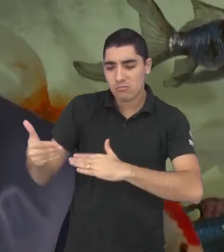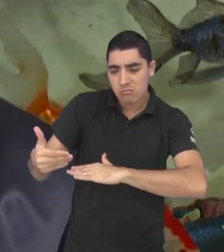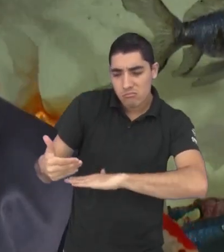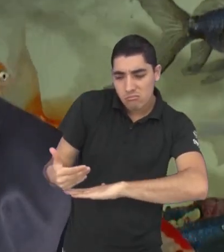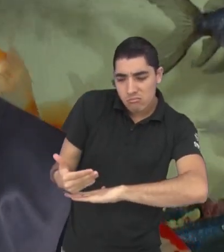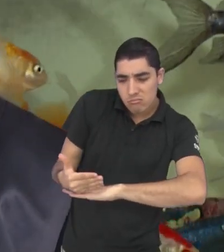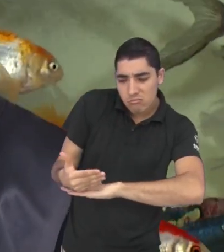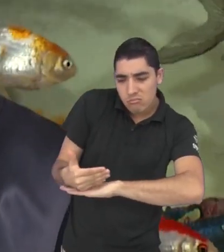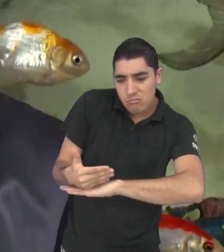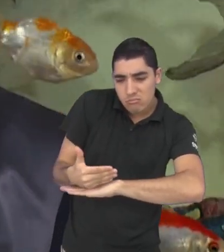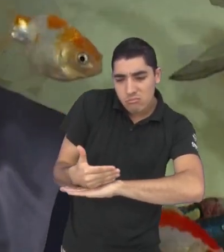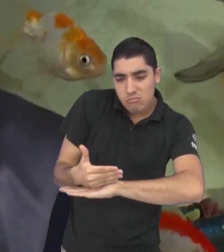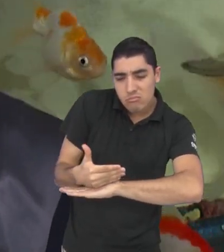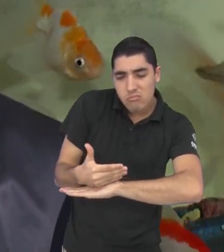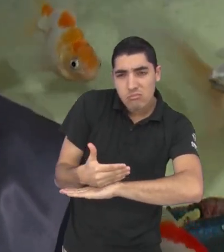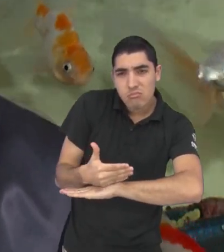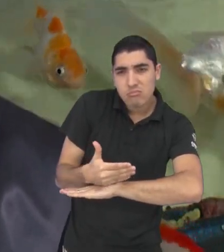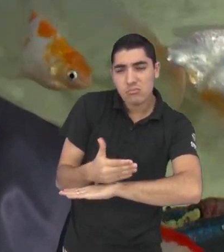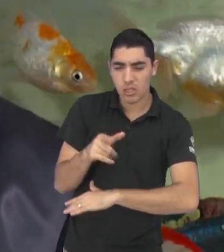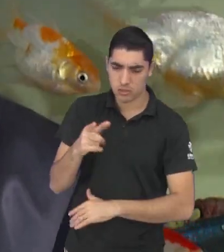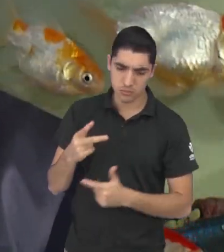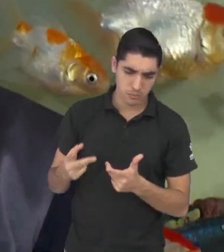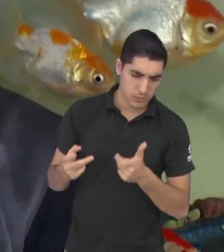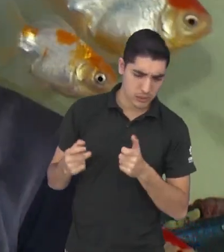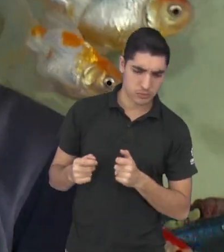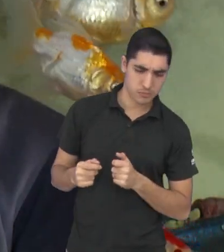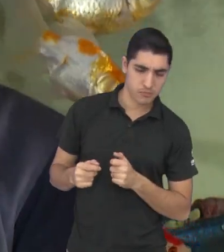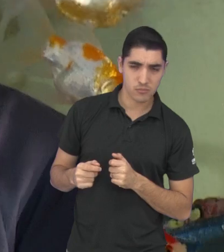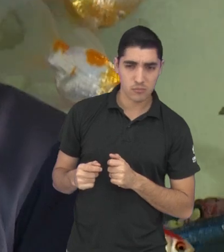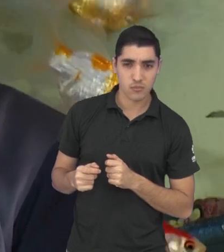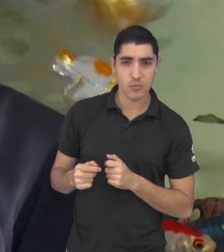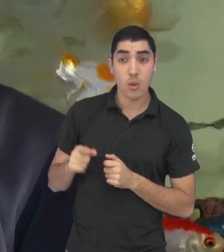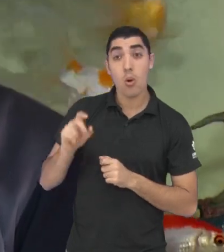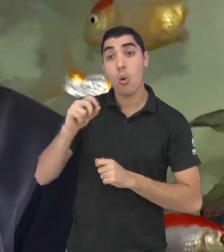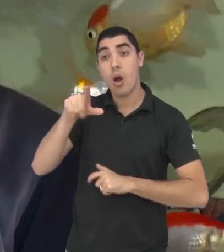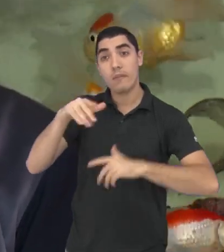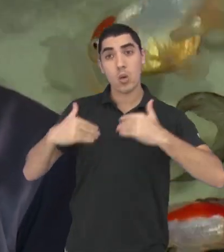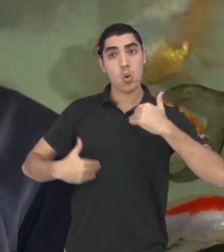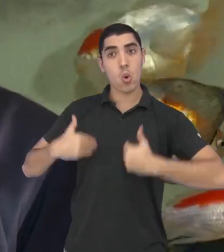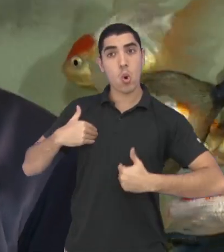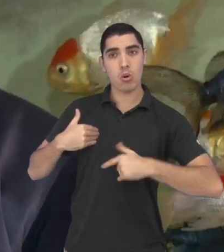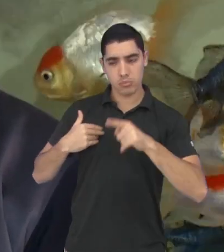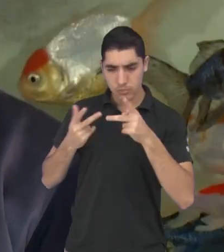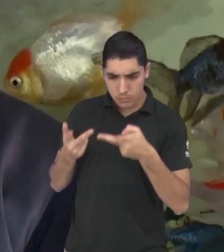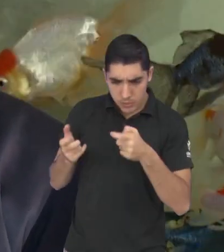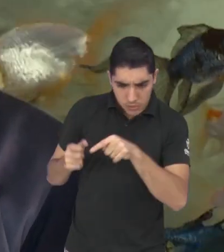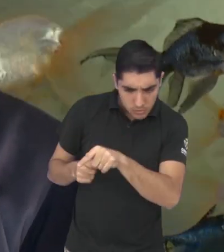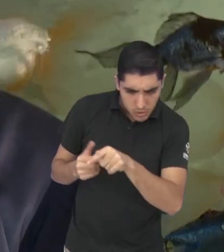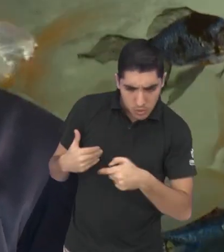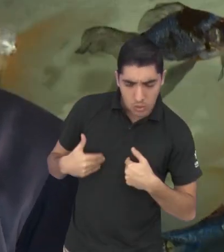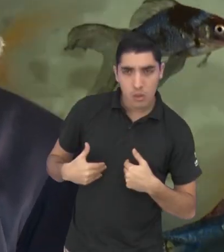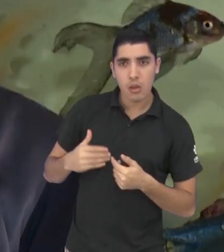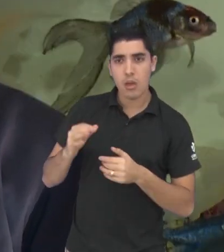está no fundo do aquário, fica se rastejando, ou então você visualiza mesmo no corpo dele algumas modificações,